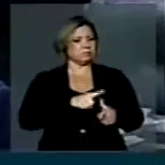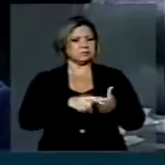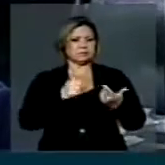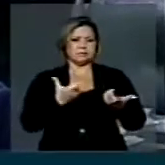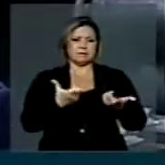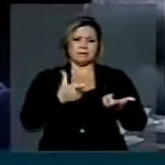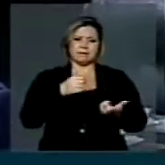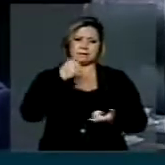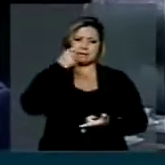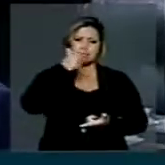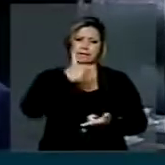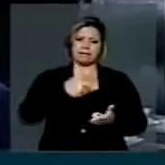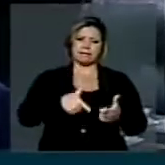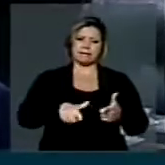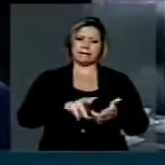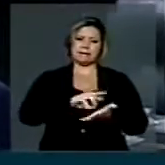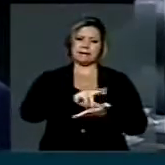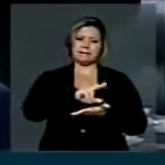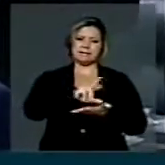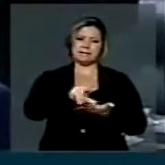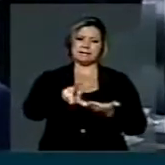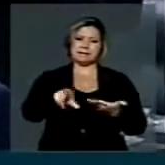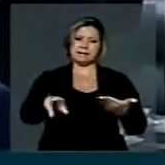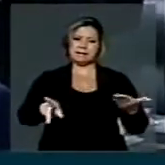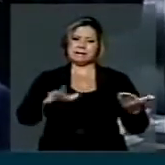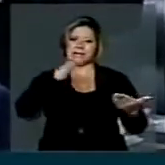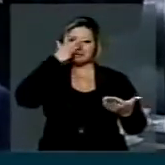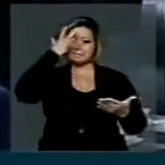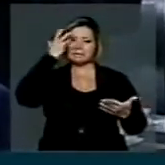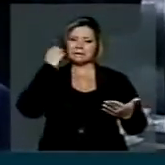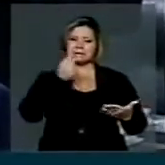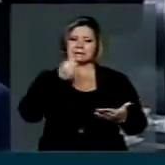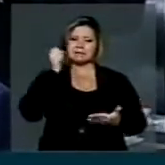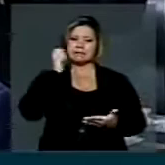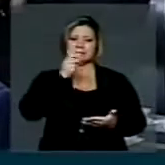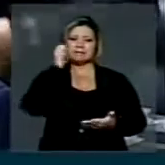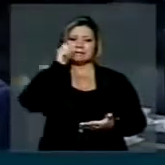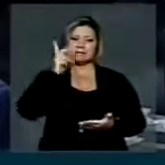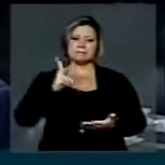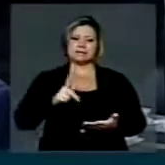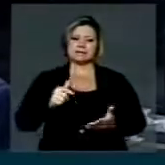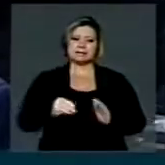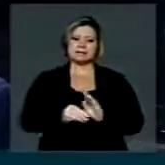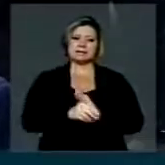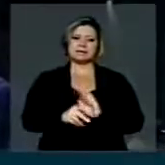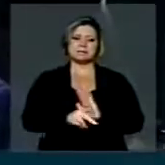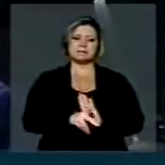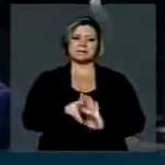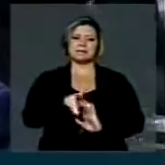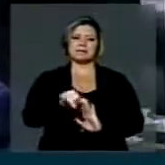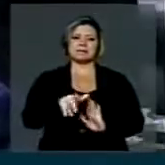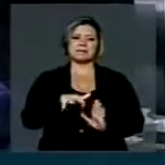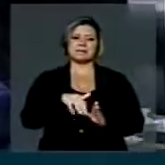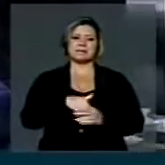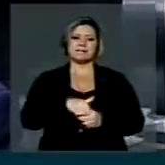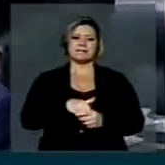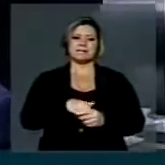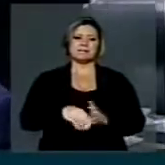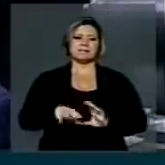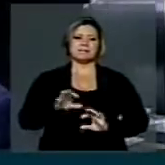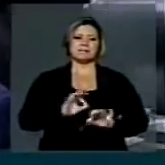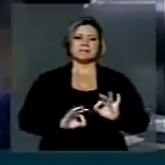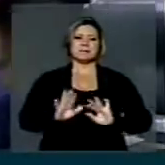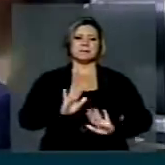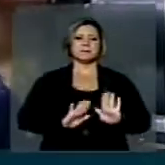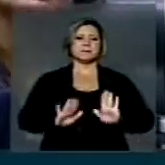interesses envolvidos e diversos interesses envolvidos. Não é uma medida provisória que vai ser votada sem o devido cuidado de